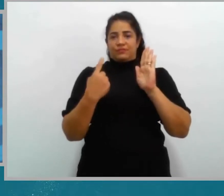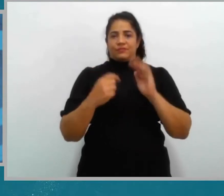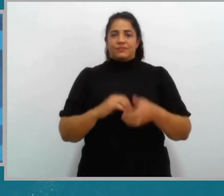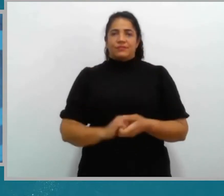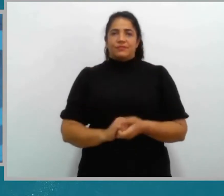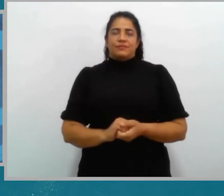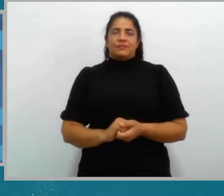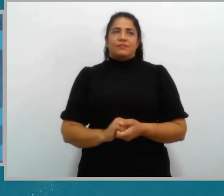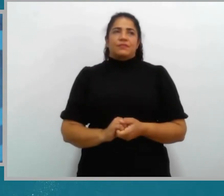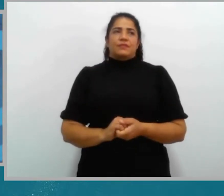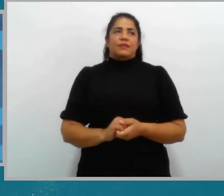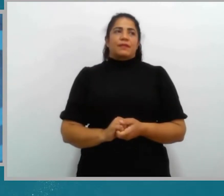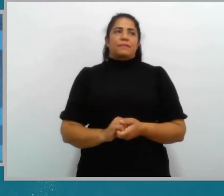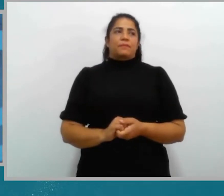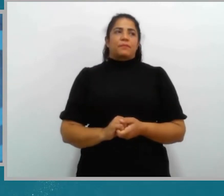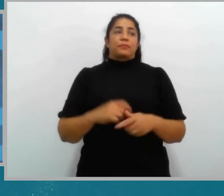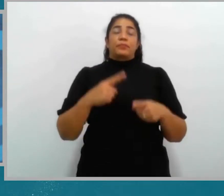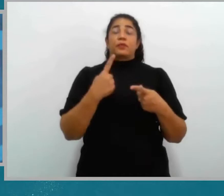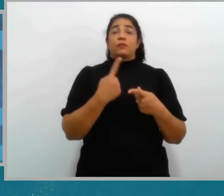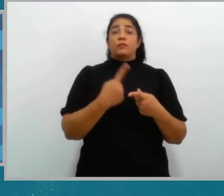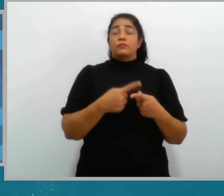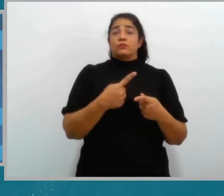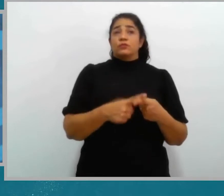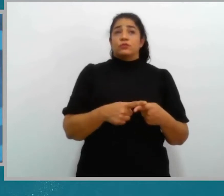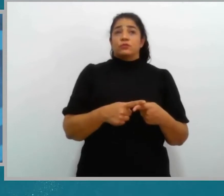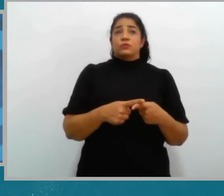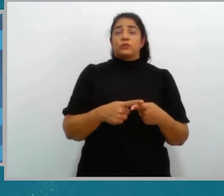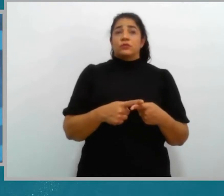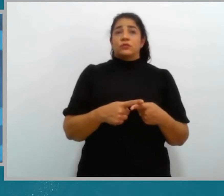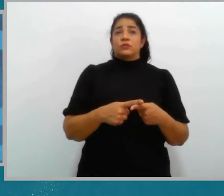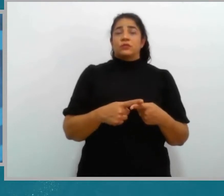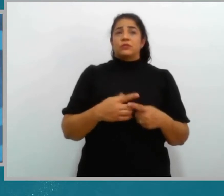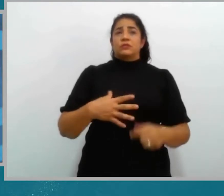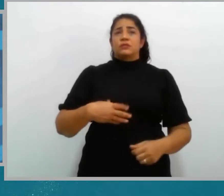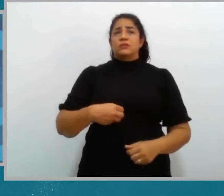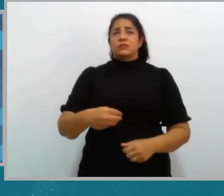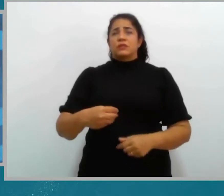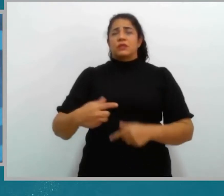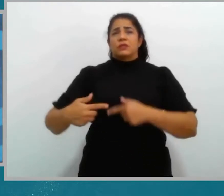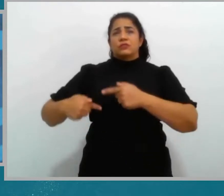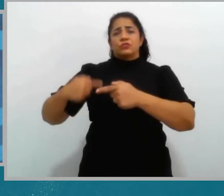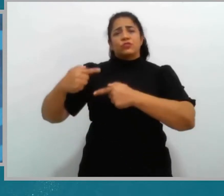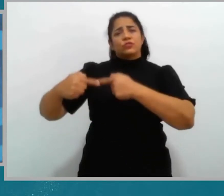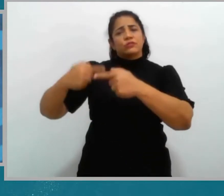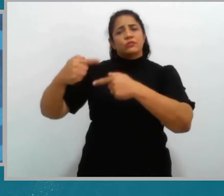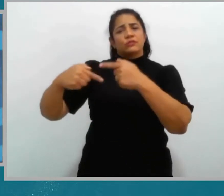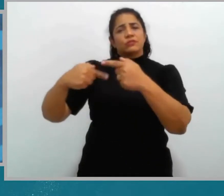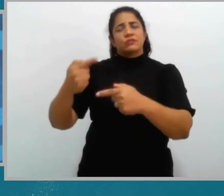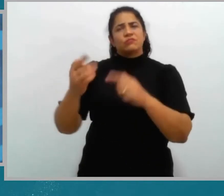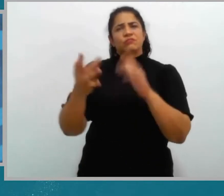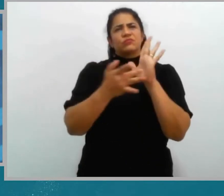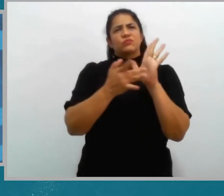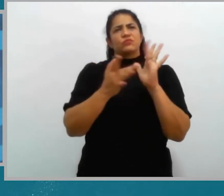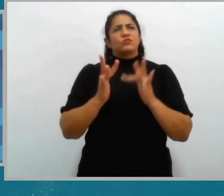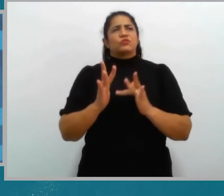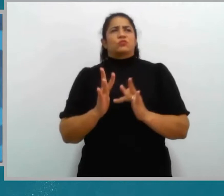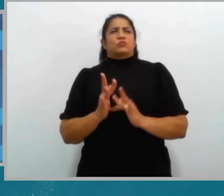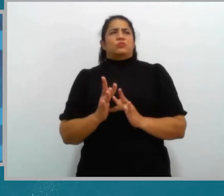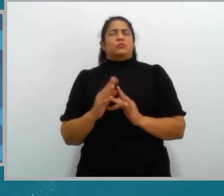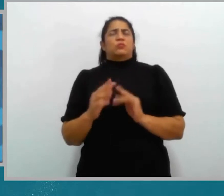Porque na genealogia de Jesus há essa menção de